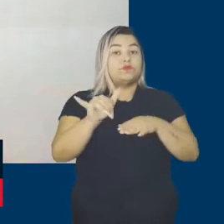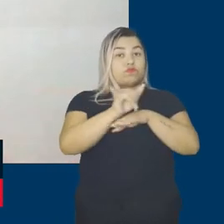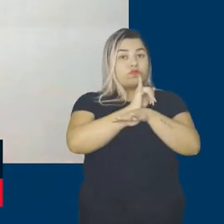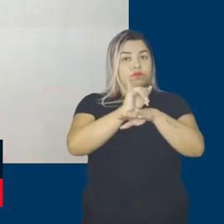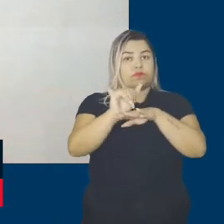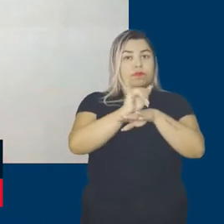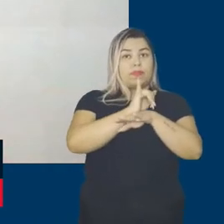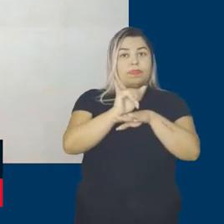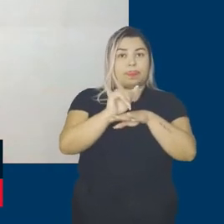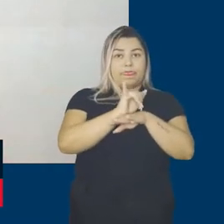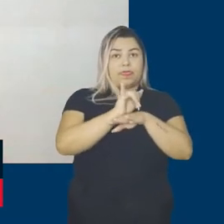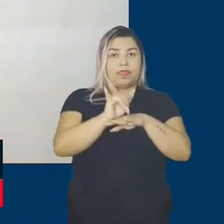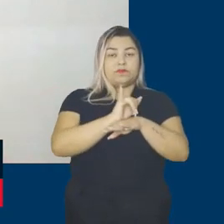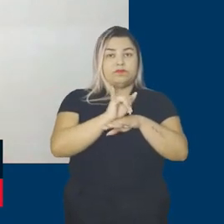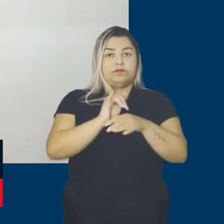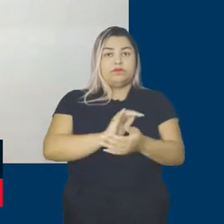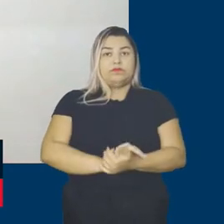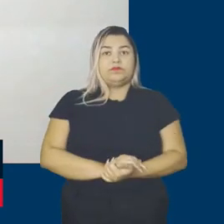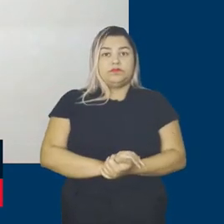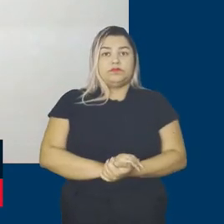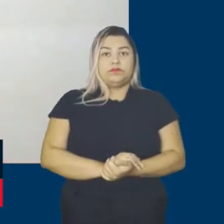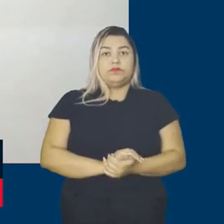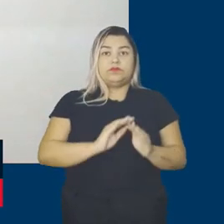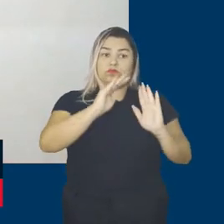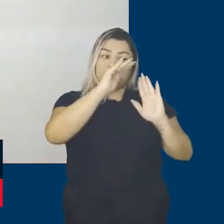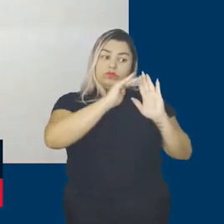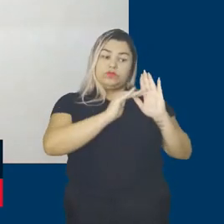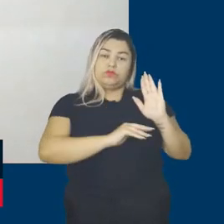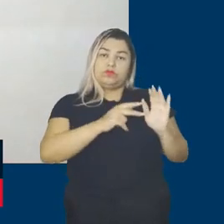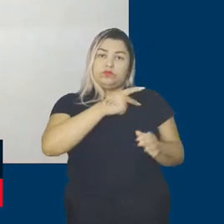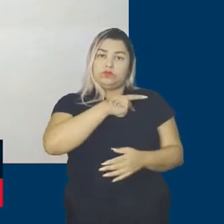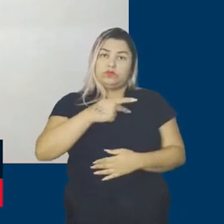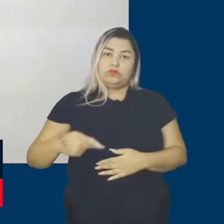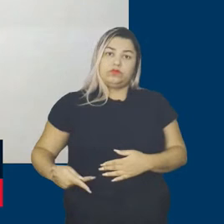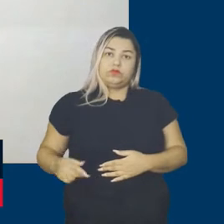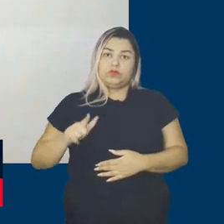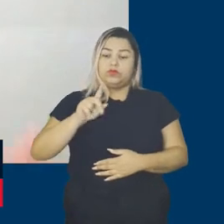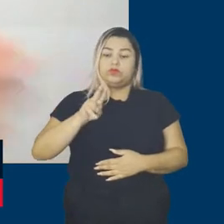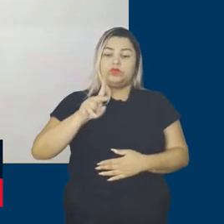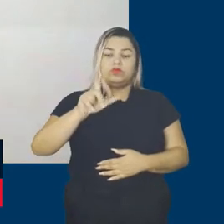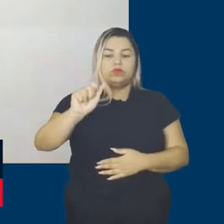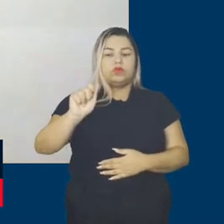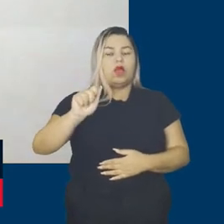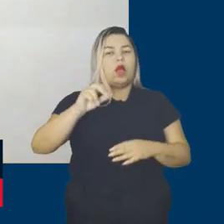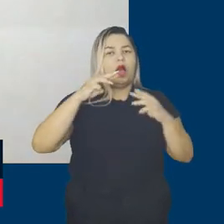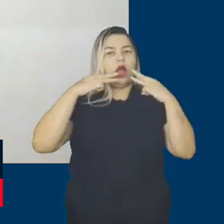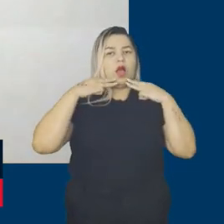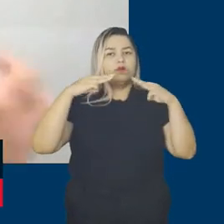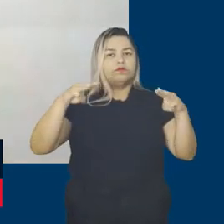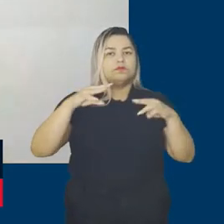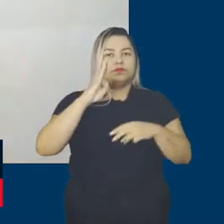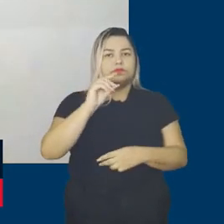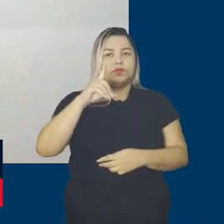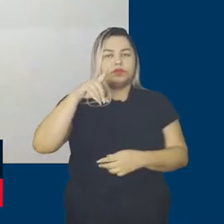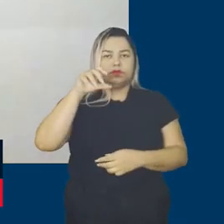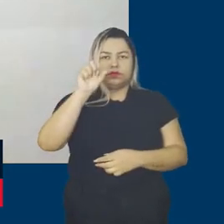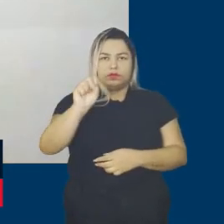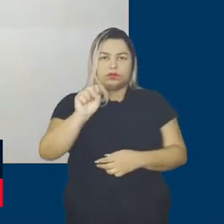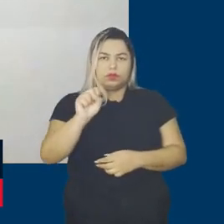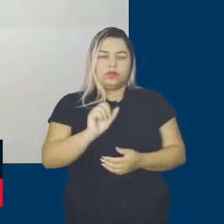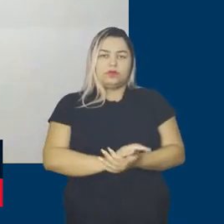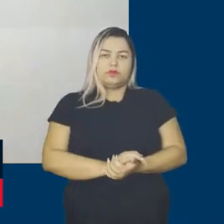que estava no programa de governo do presidente Lula, e é uma das missões que o BNDES está